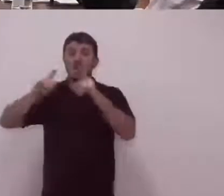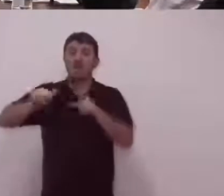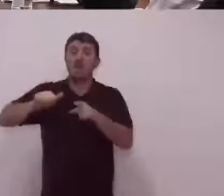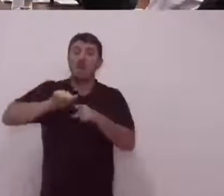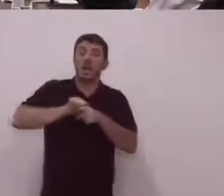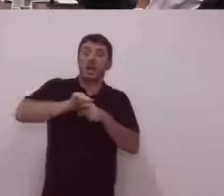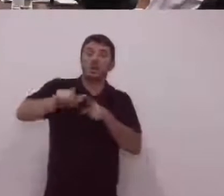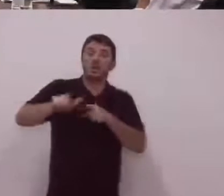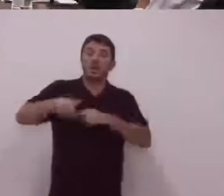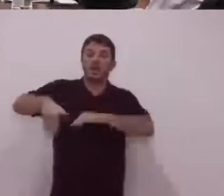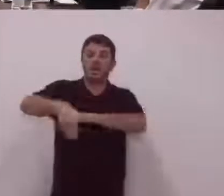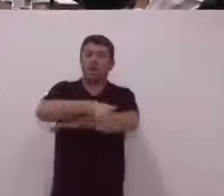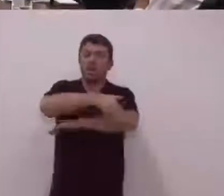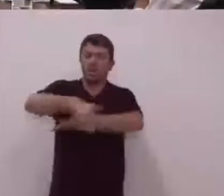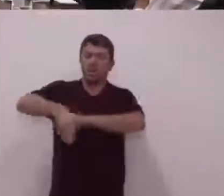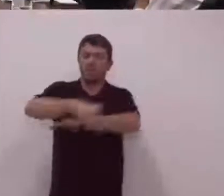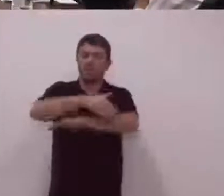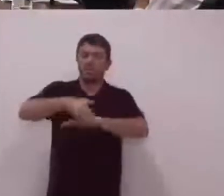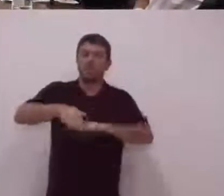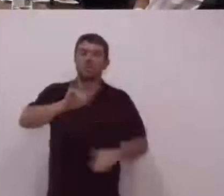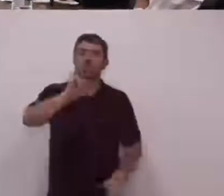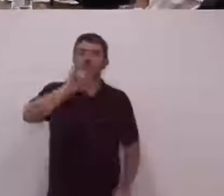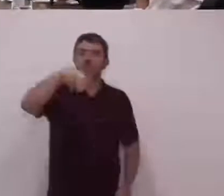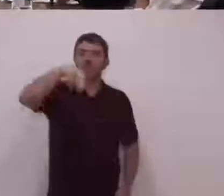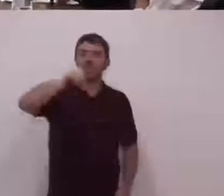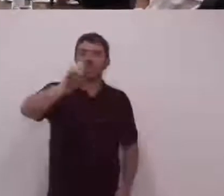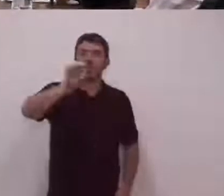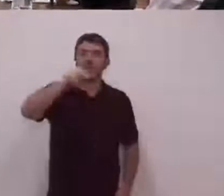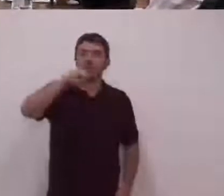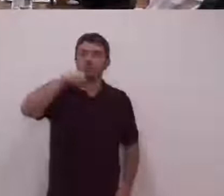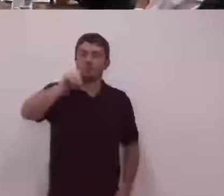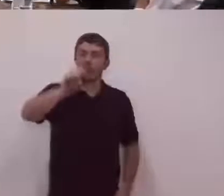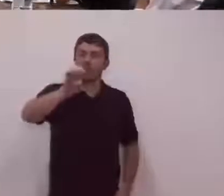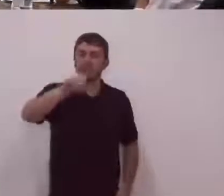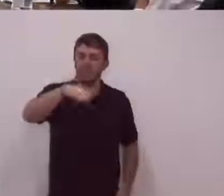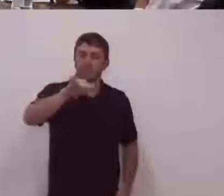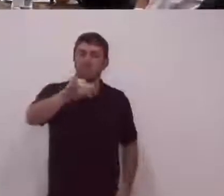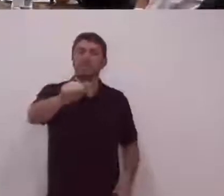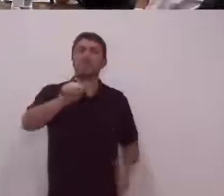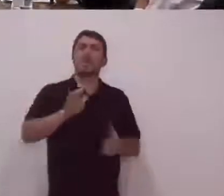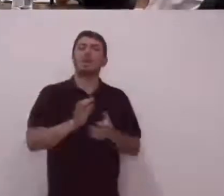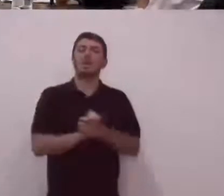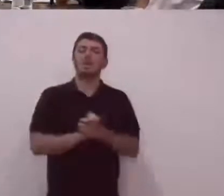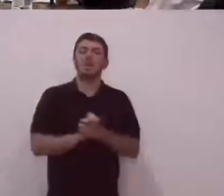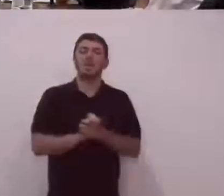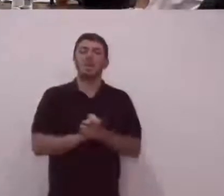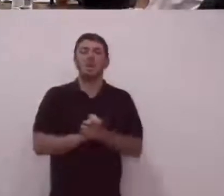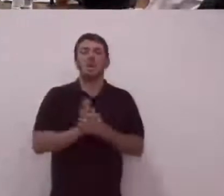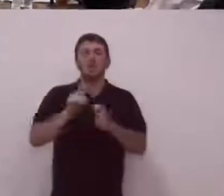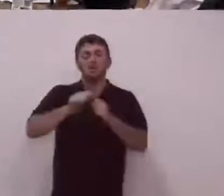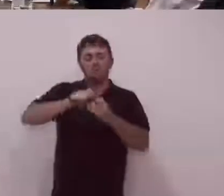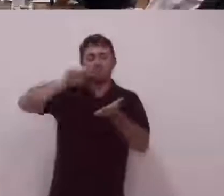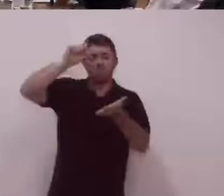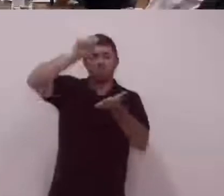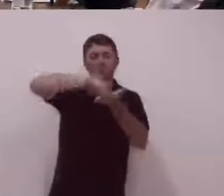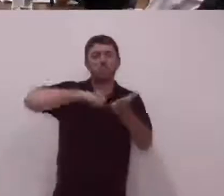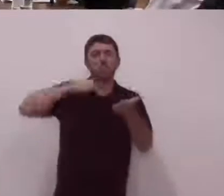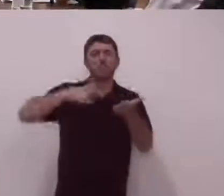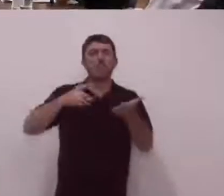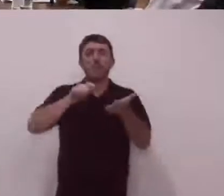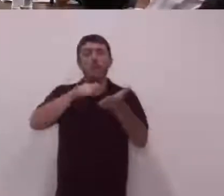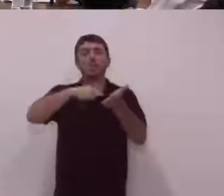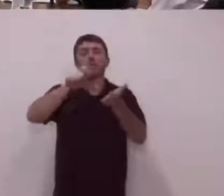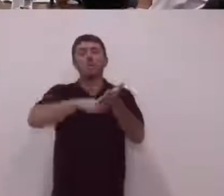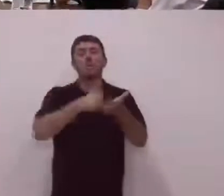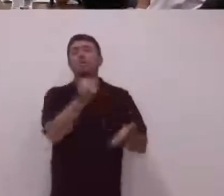pago, mas desocupado. Fazia a época mais de cinco meses desde a assinatura do contrato nº 50,